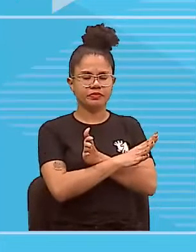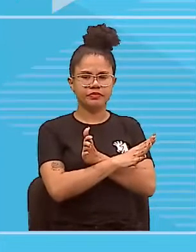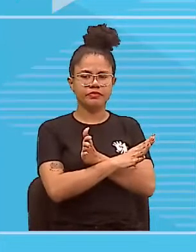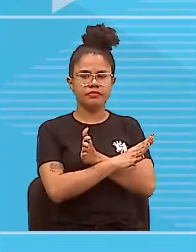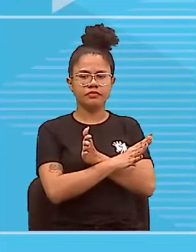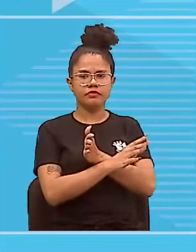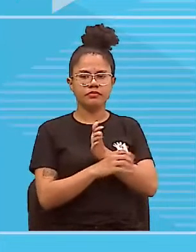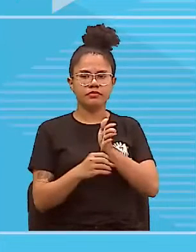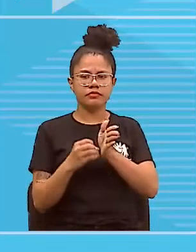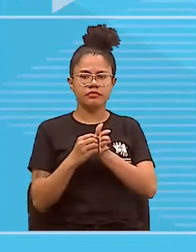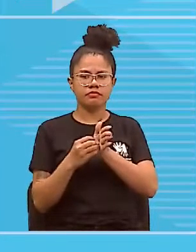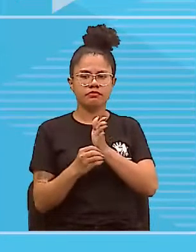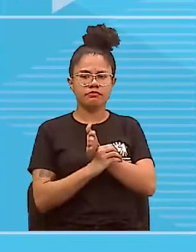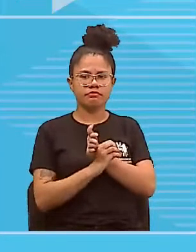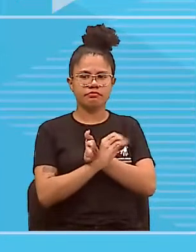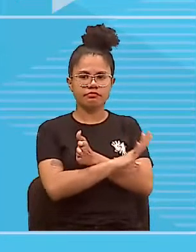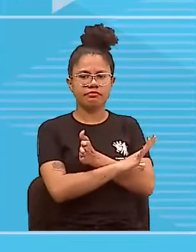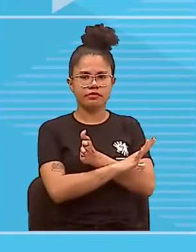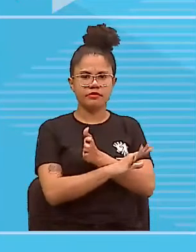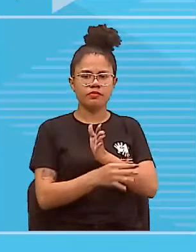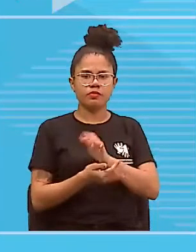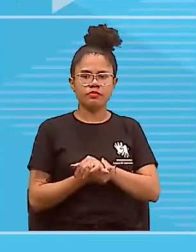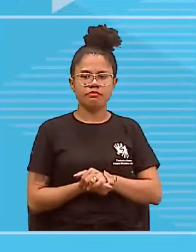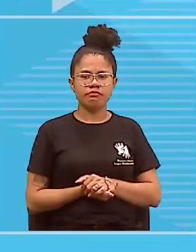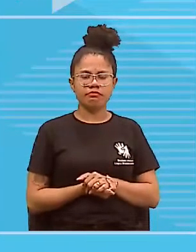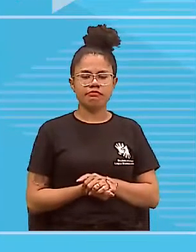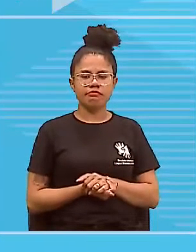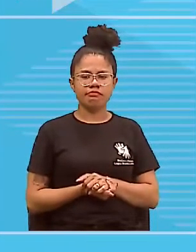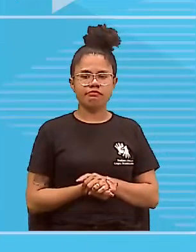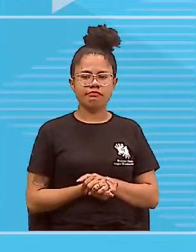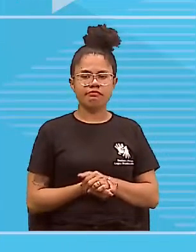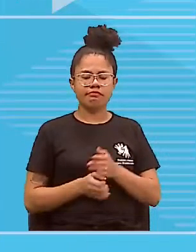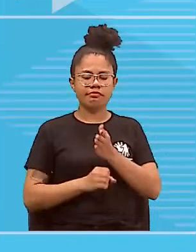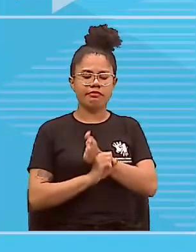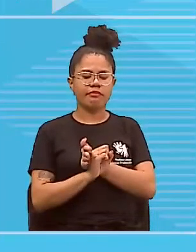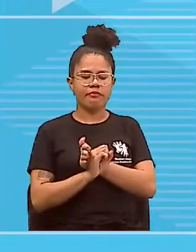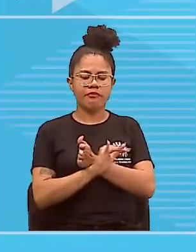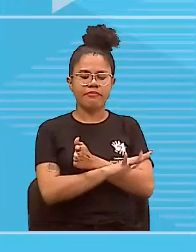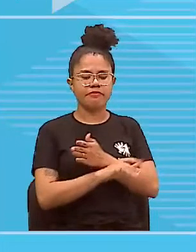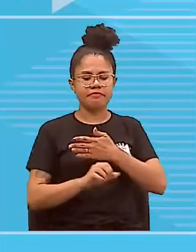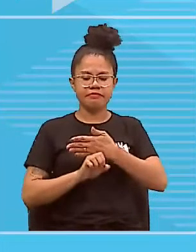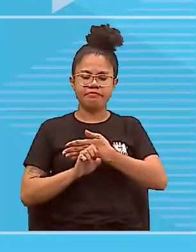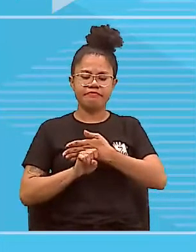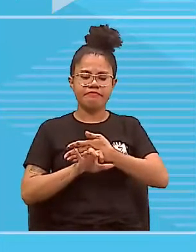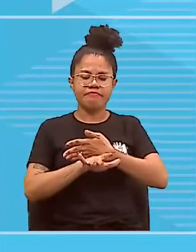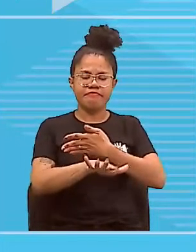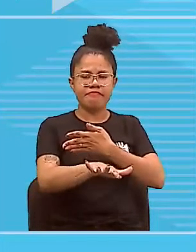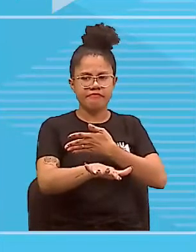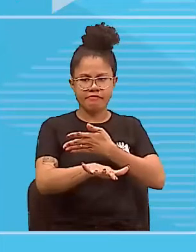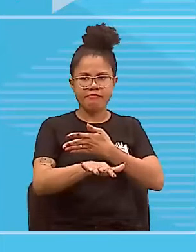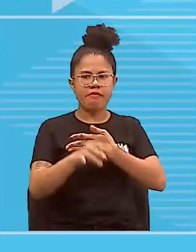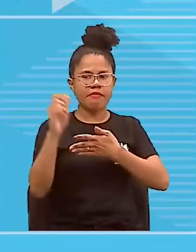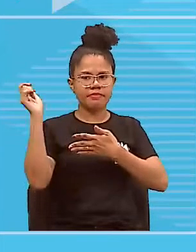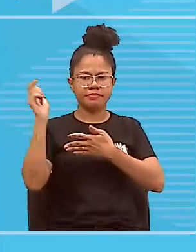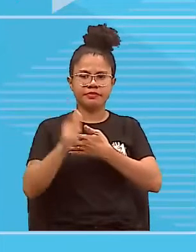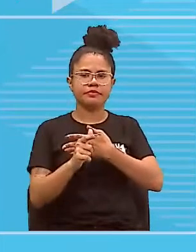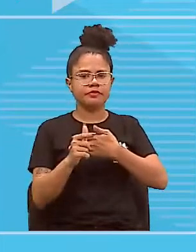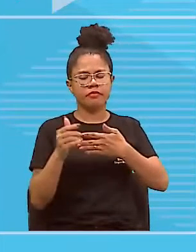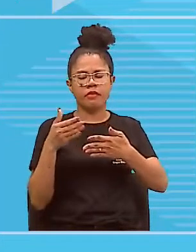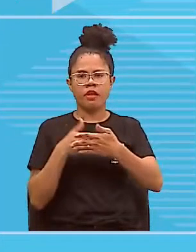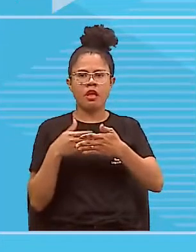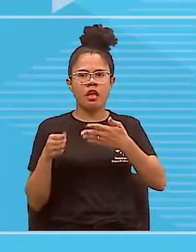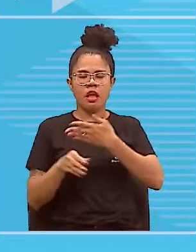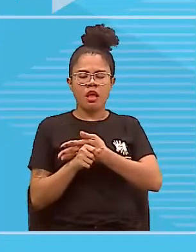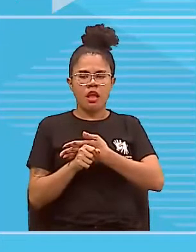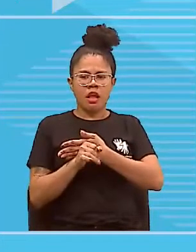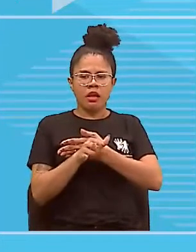de fração eu quero que você entenda como espalhamento da Luz ao passar por um